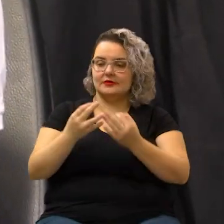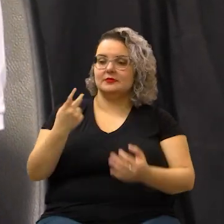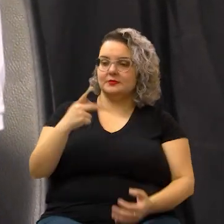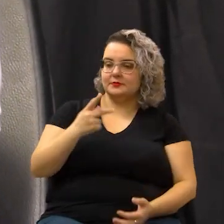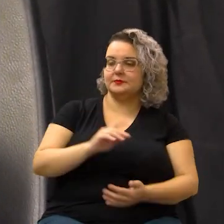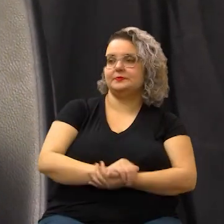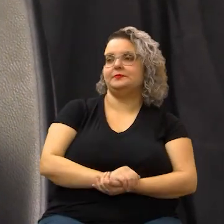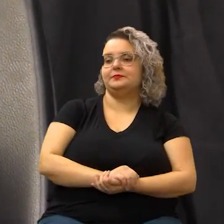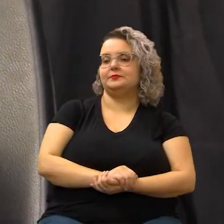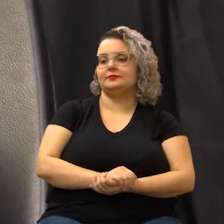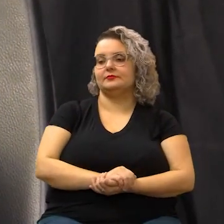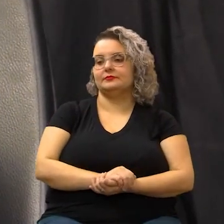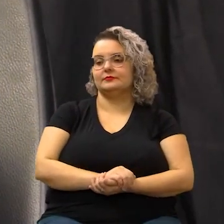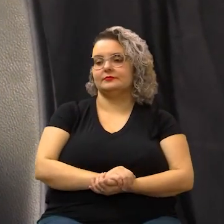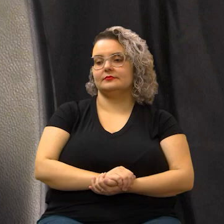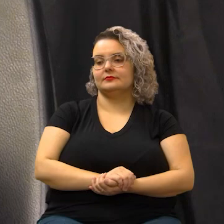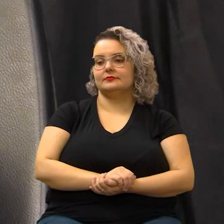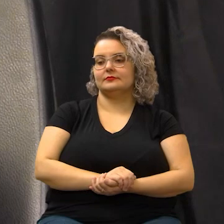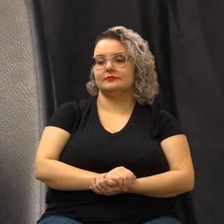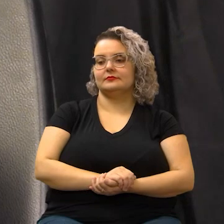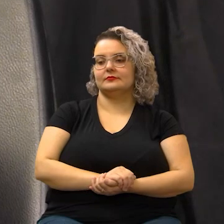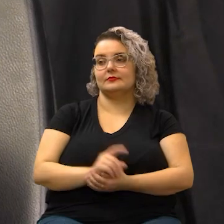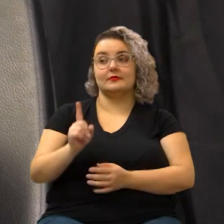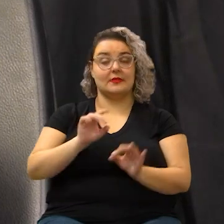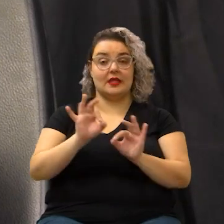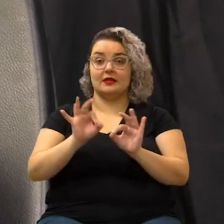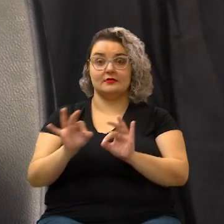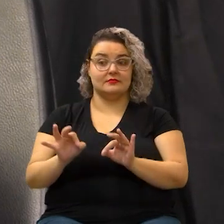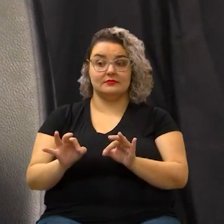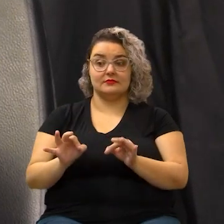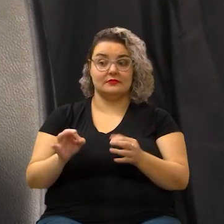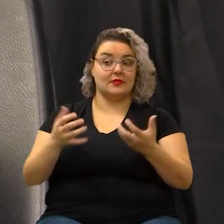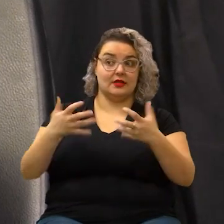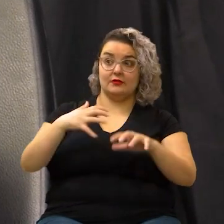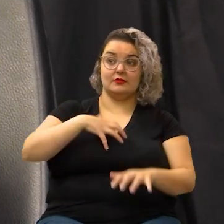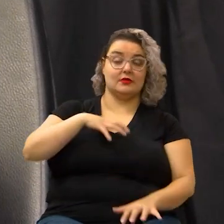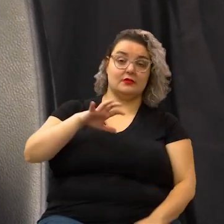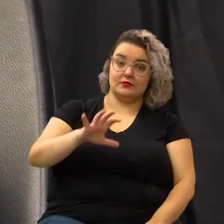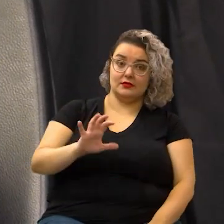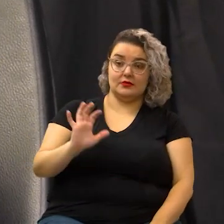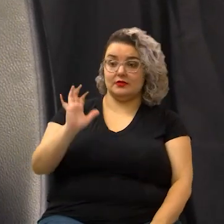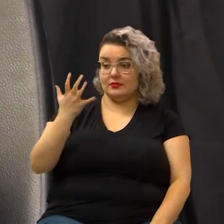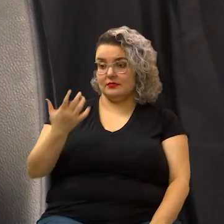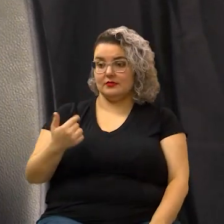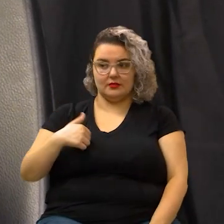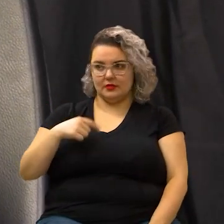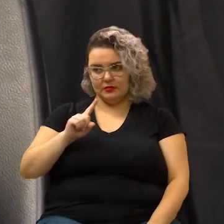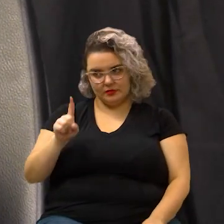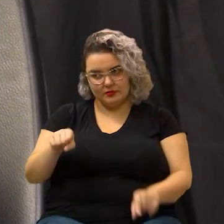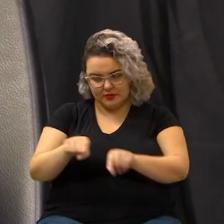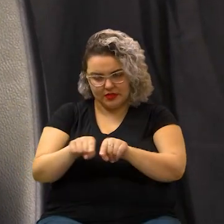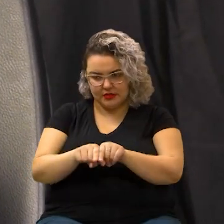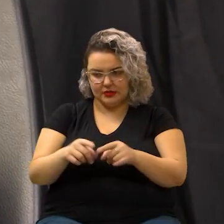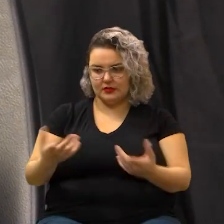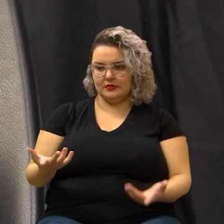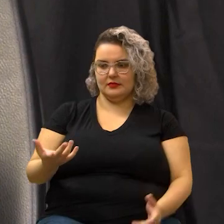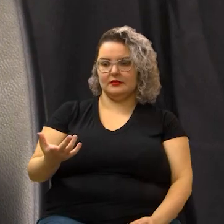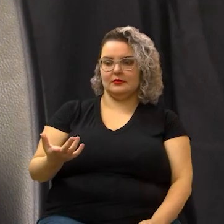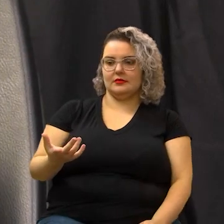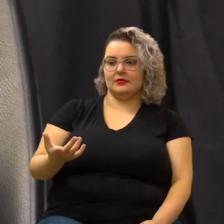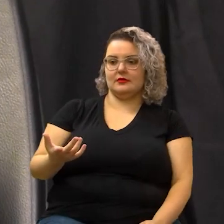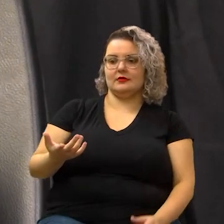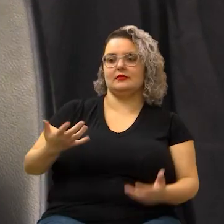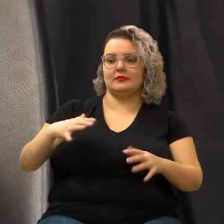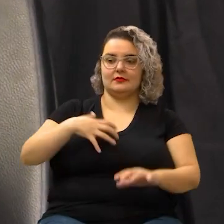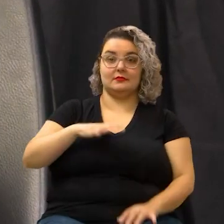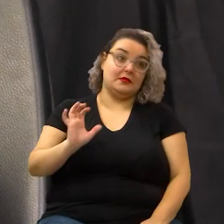cultural, familiar dela. Sim. E ela não planejou e não gostaria que fosse do jeito que foi. E nem eu, né? A